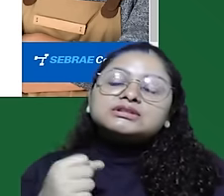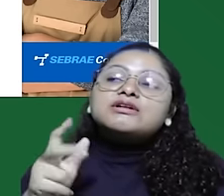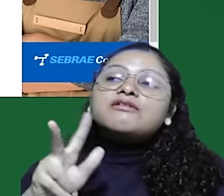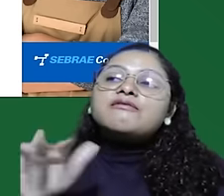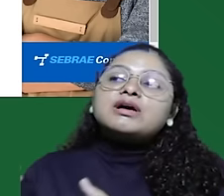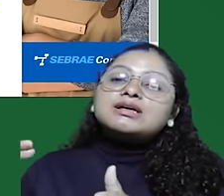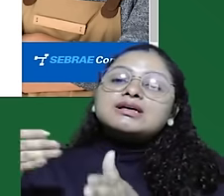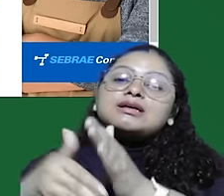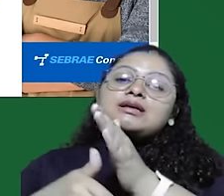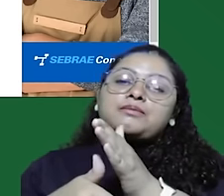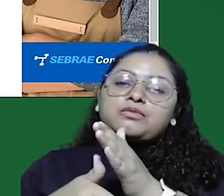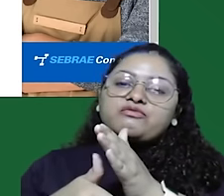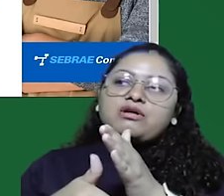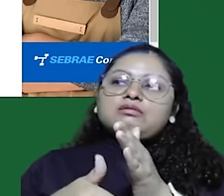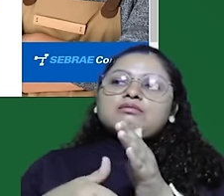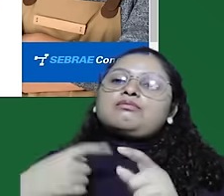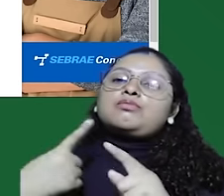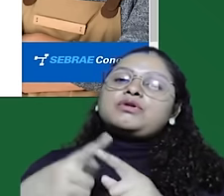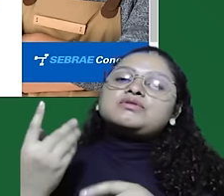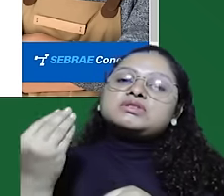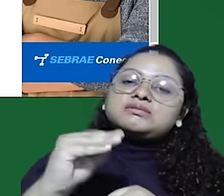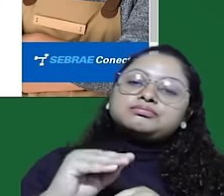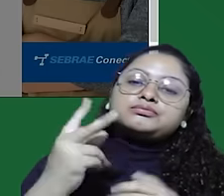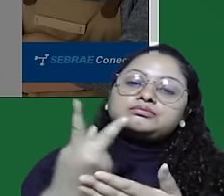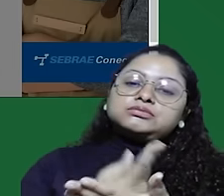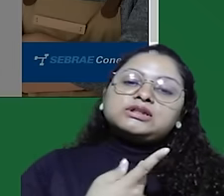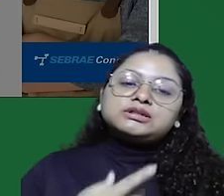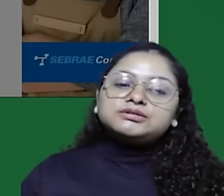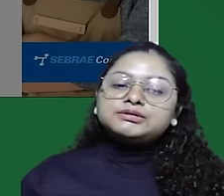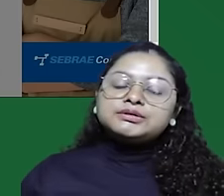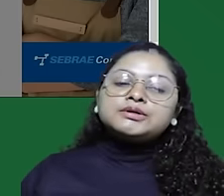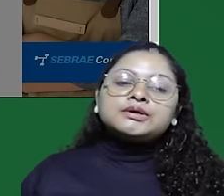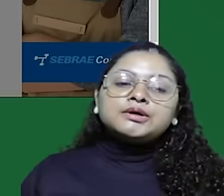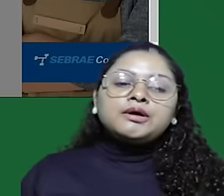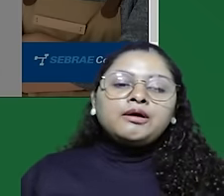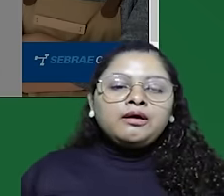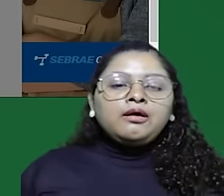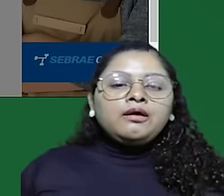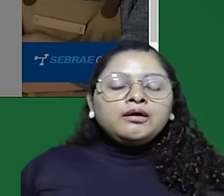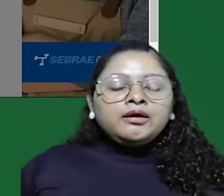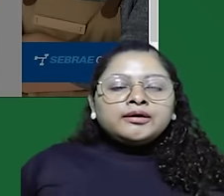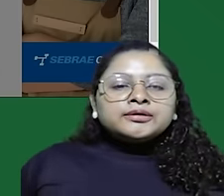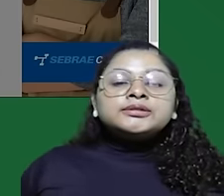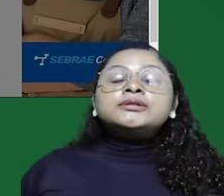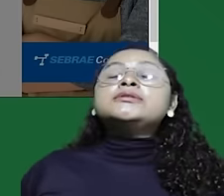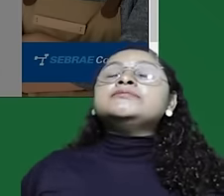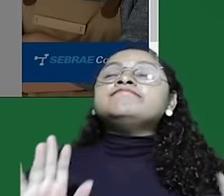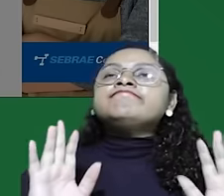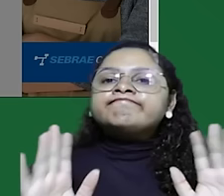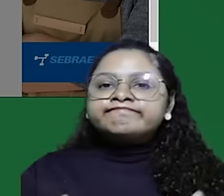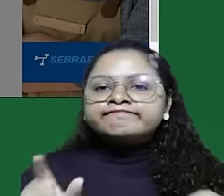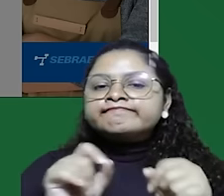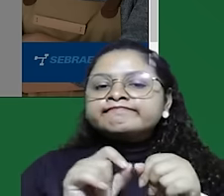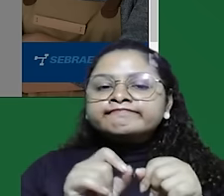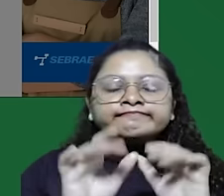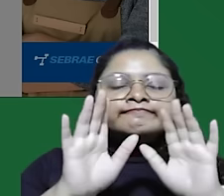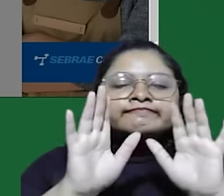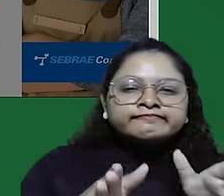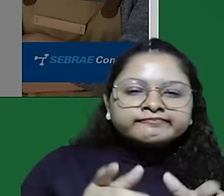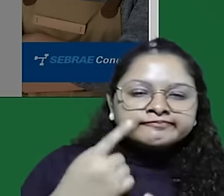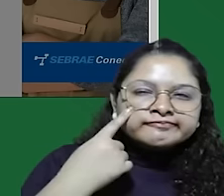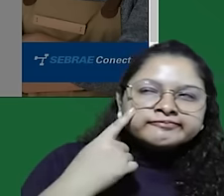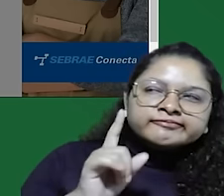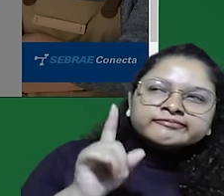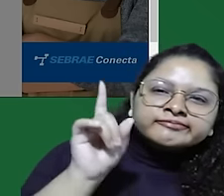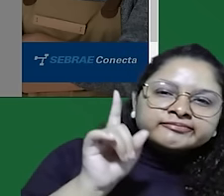de erro que aconteceu na emissão do documento após essa habilitação repara lá em cima